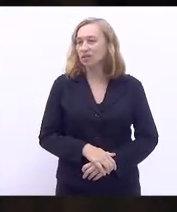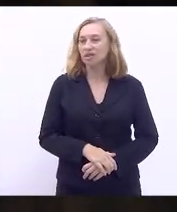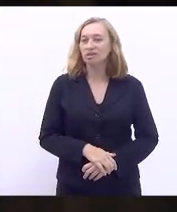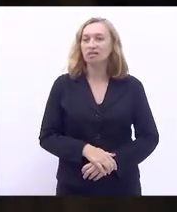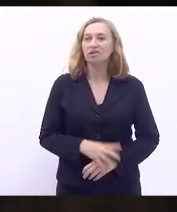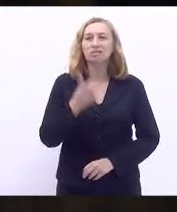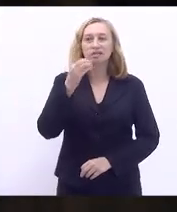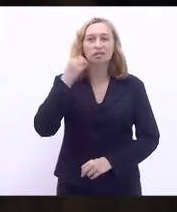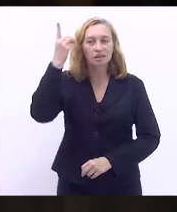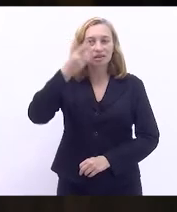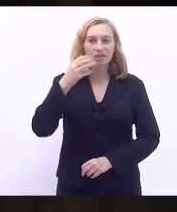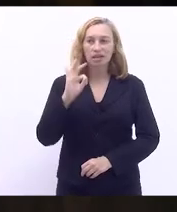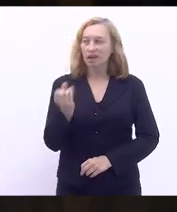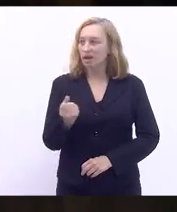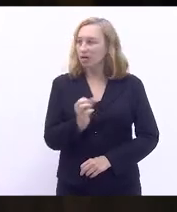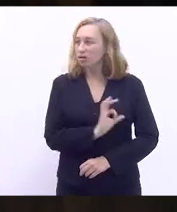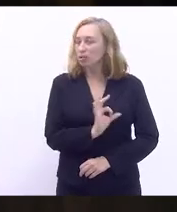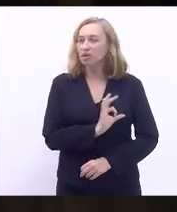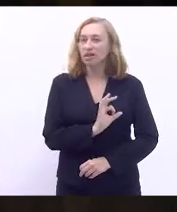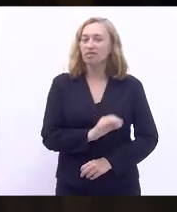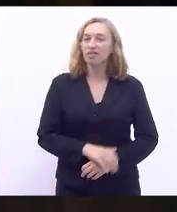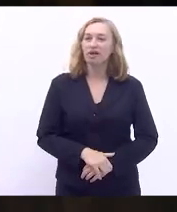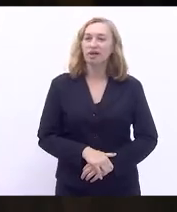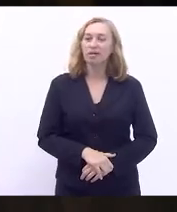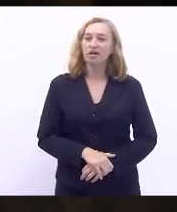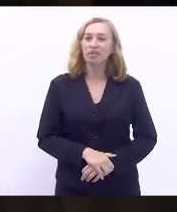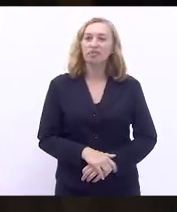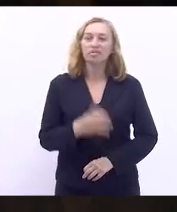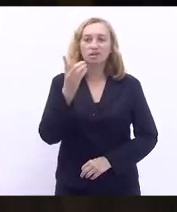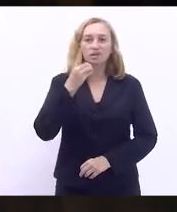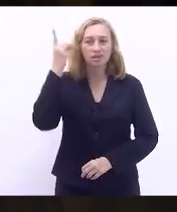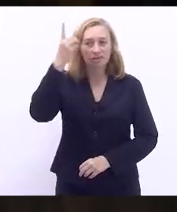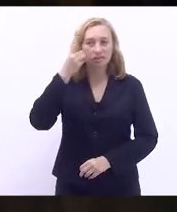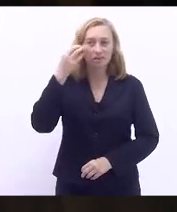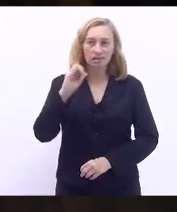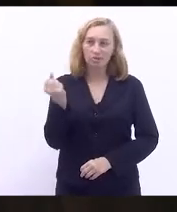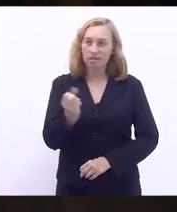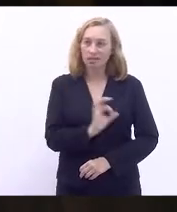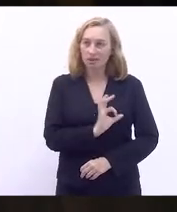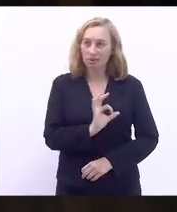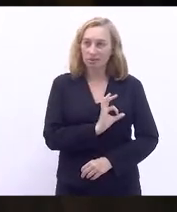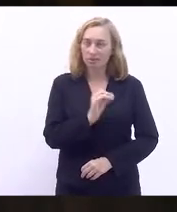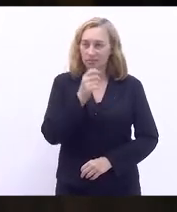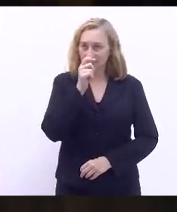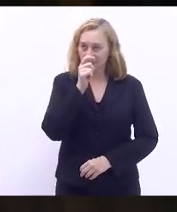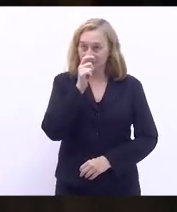Deputada Marta Rocha. Deputada Marta Rocha.